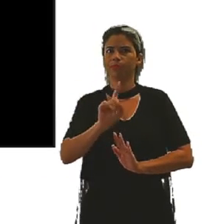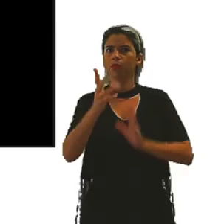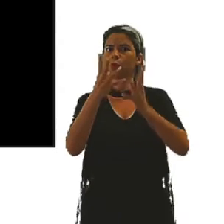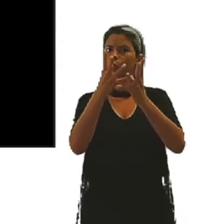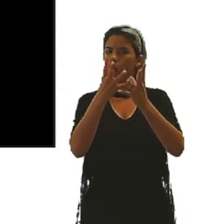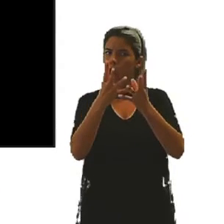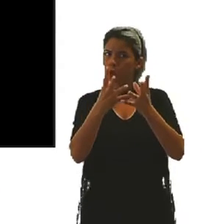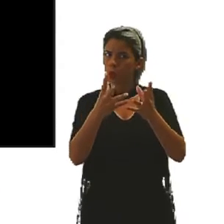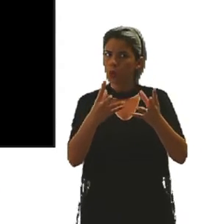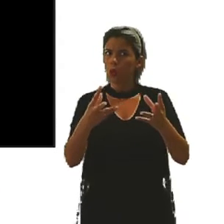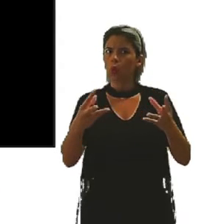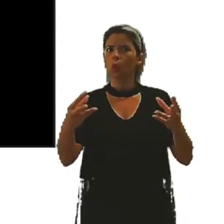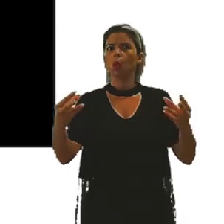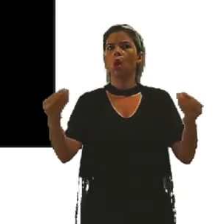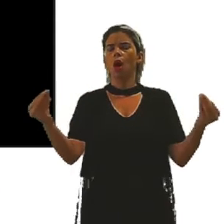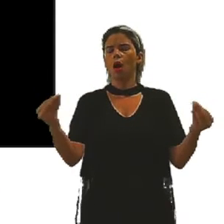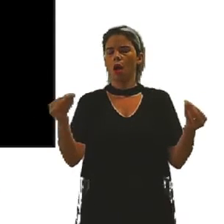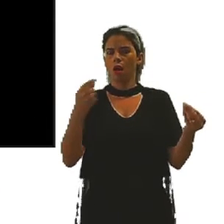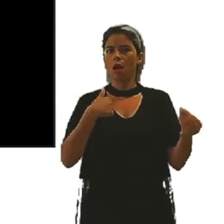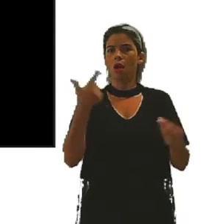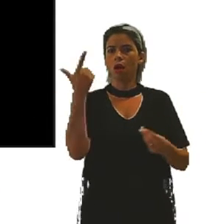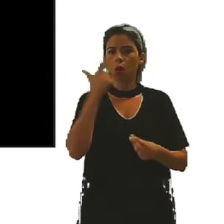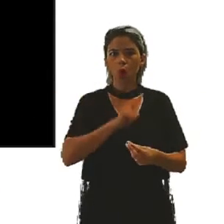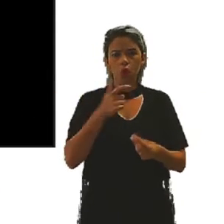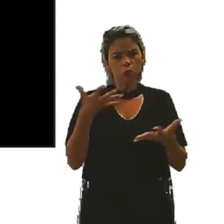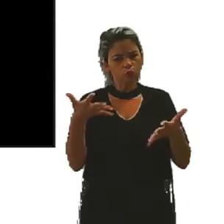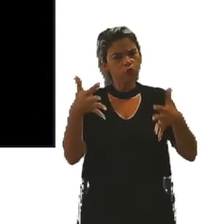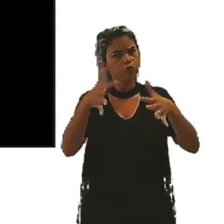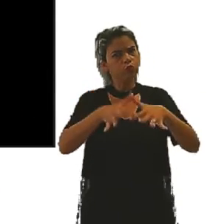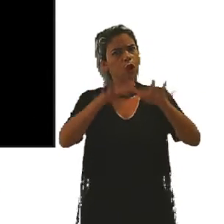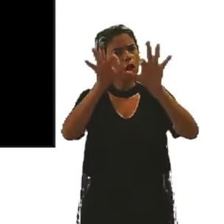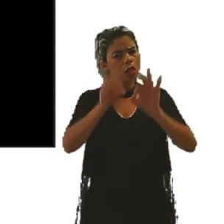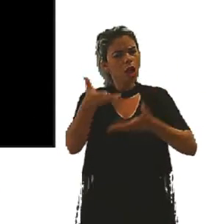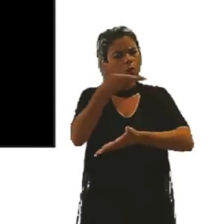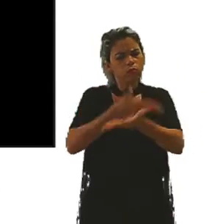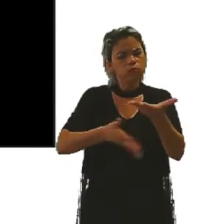mais arejada, que ela seja cada vez mais...